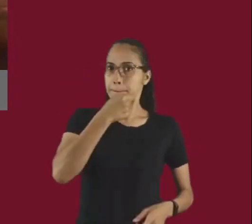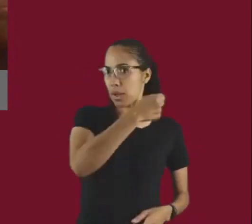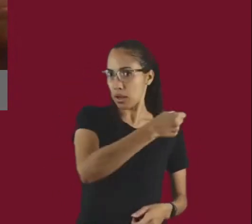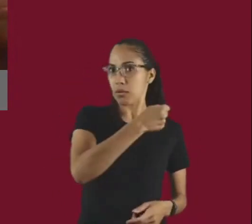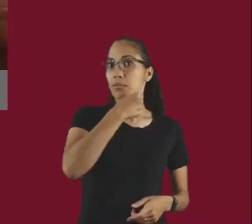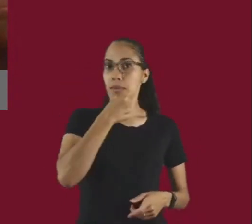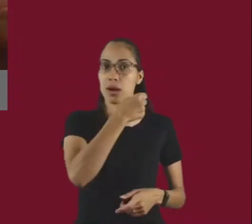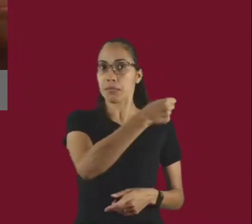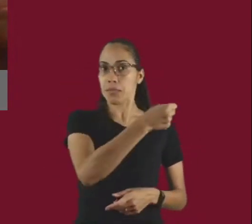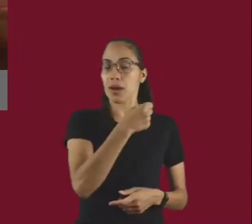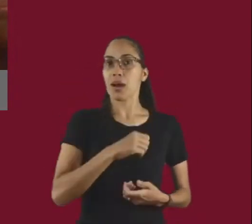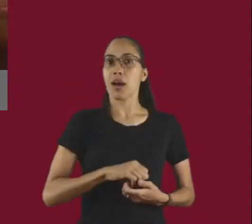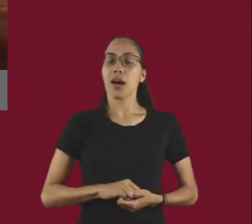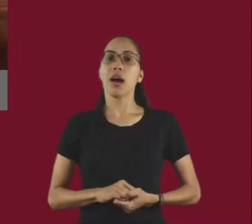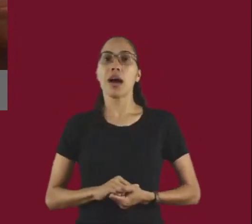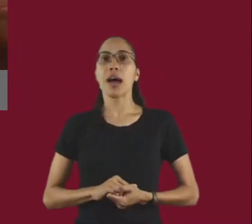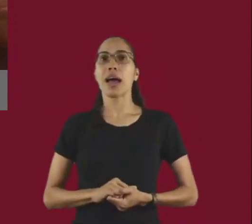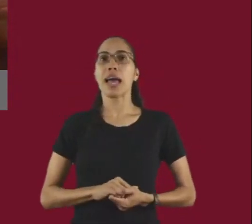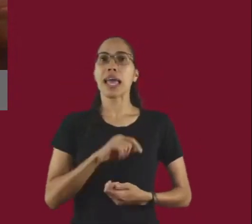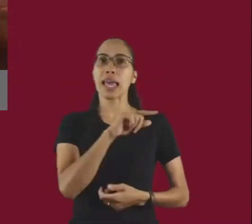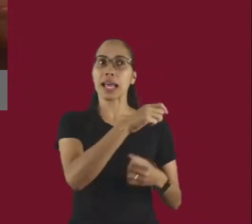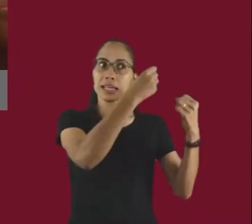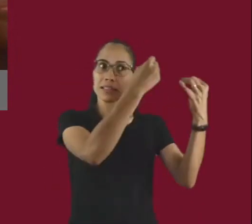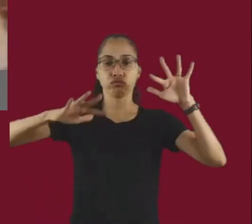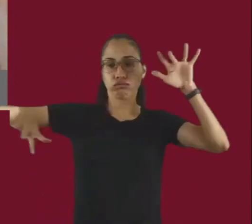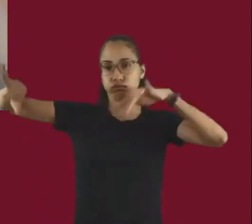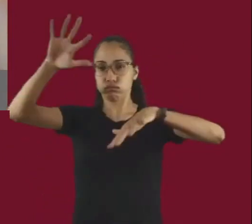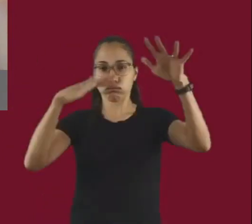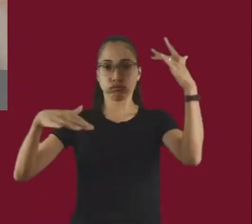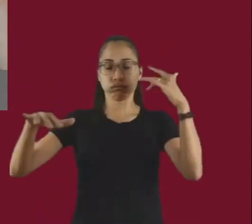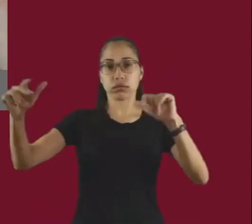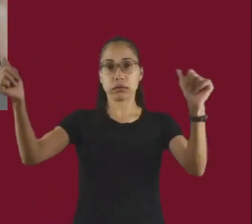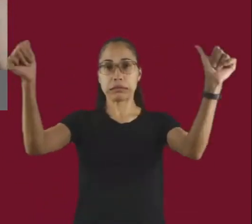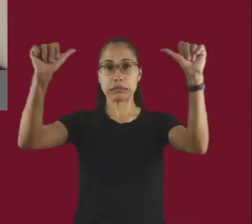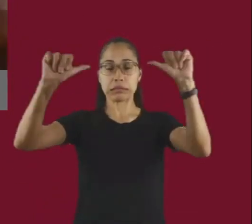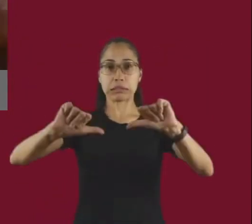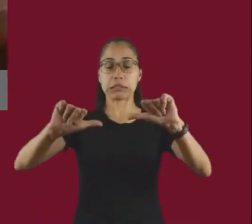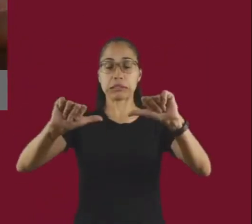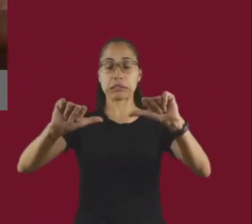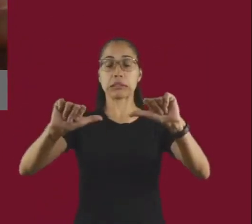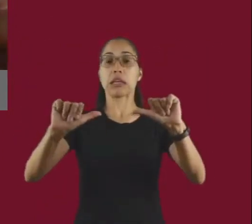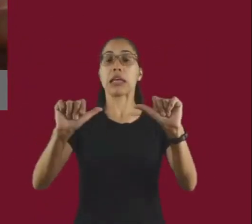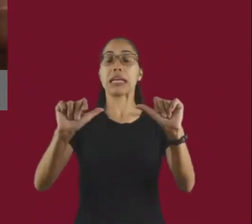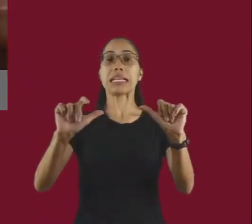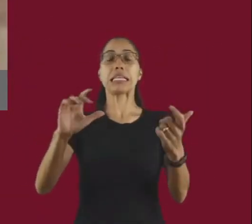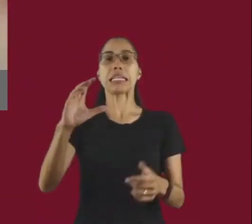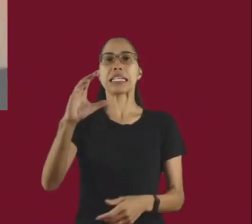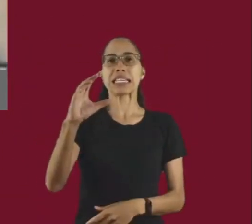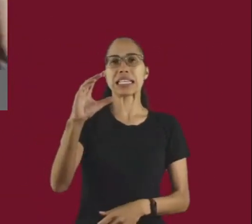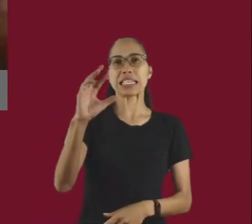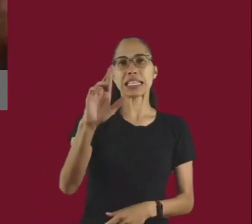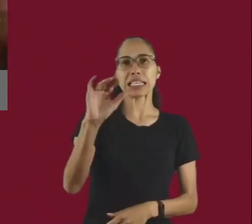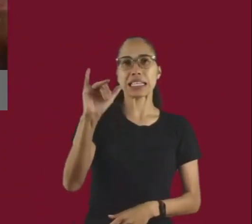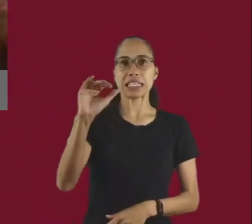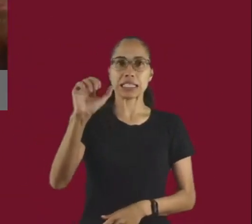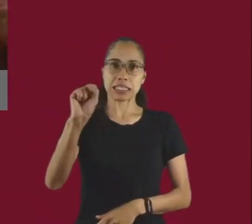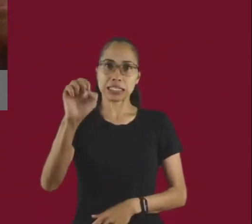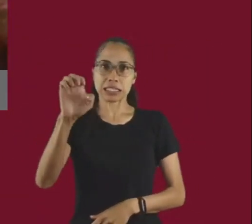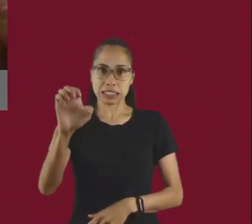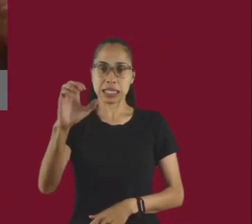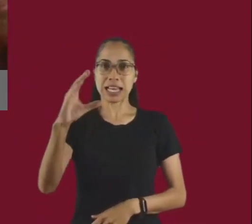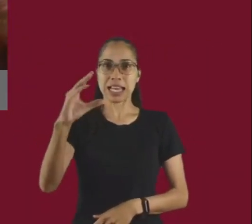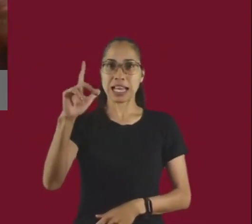E ele falava, né, na crise climática como algo tão grande que a gente não vê. Aí a gente não vê porque é